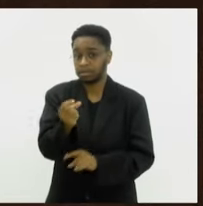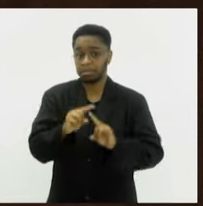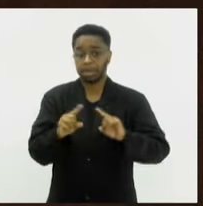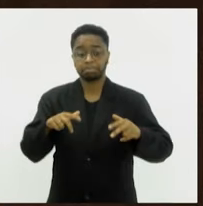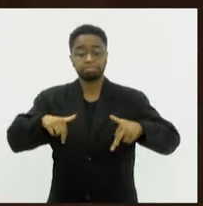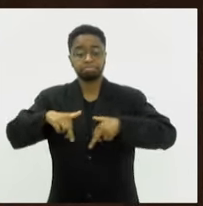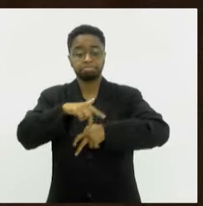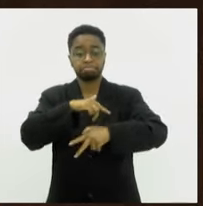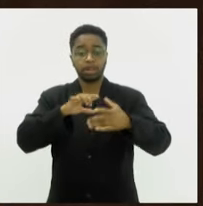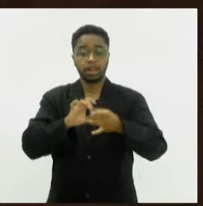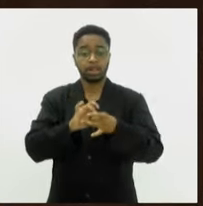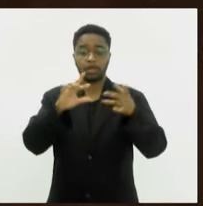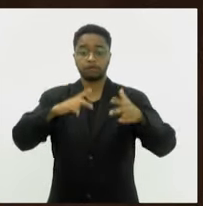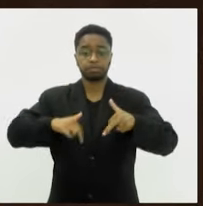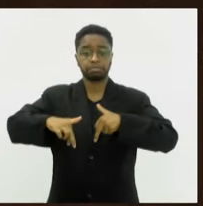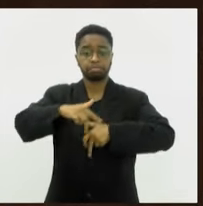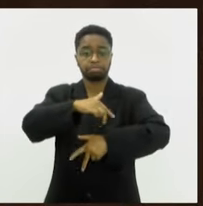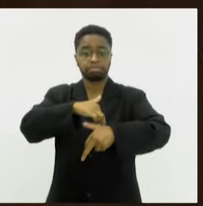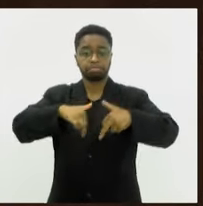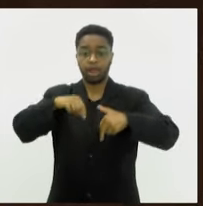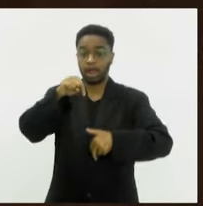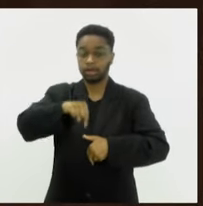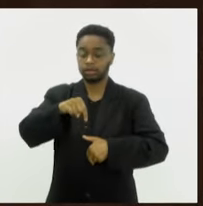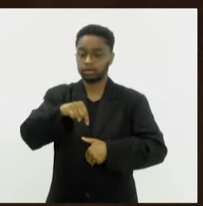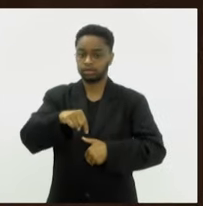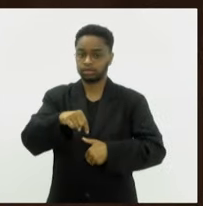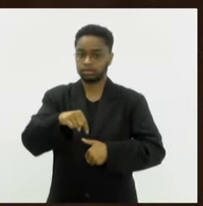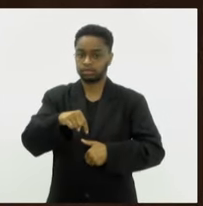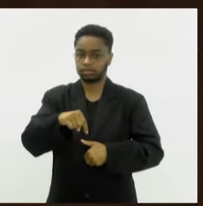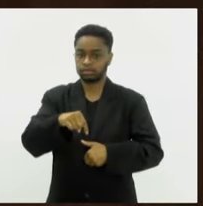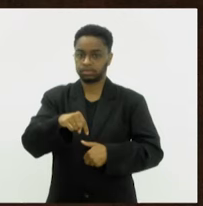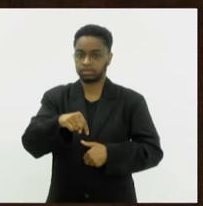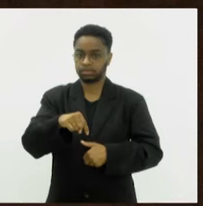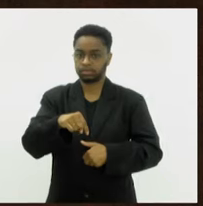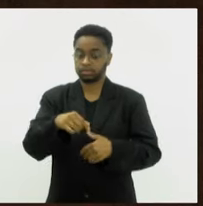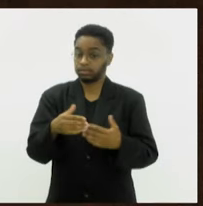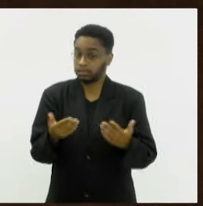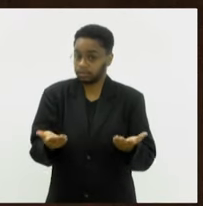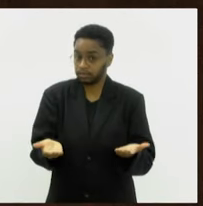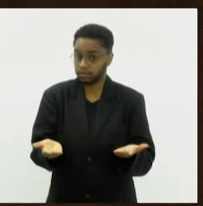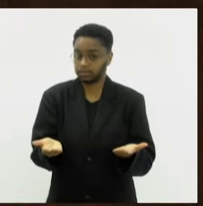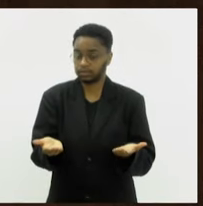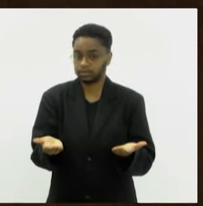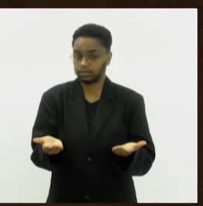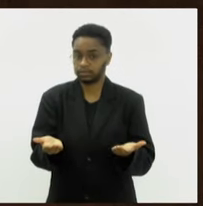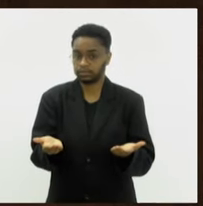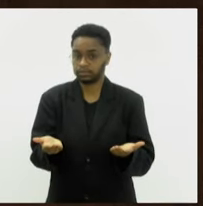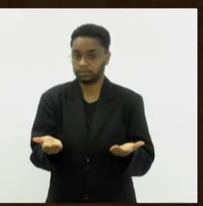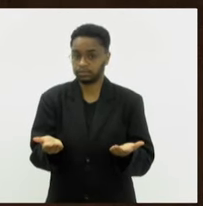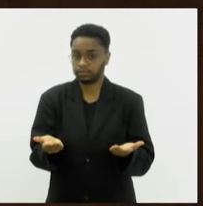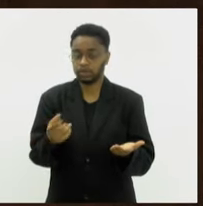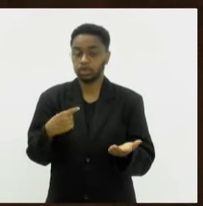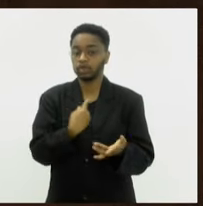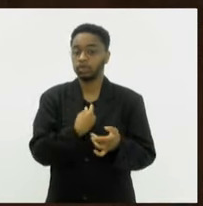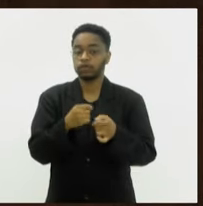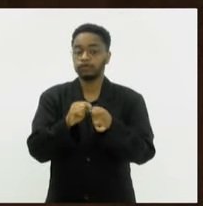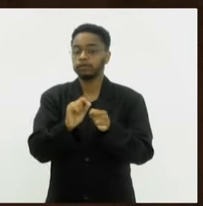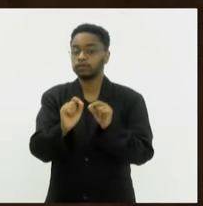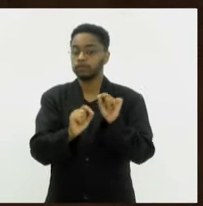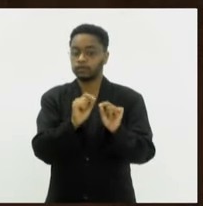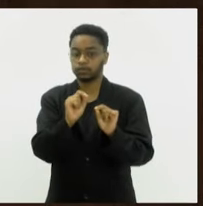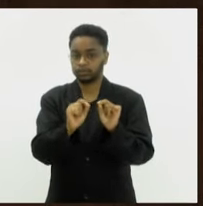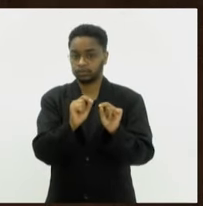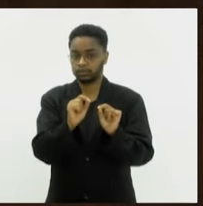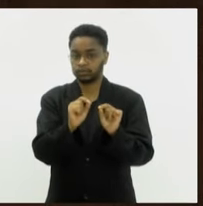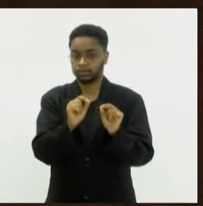circulando entre nós, deputada Dani Monteiro. Então, o que nós fizemos?